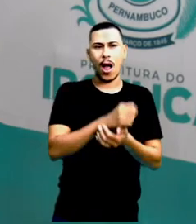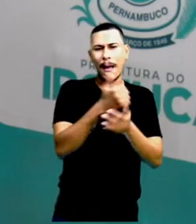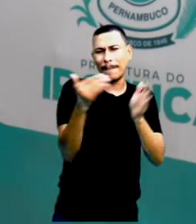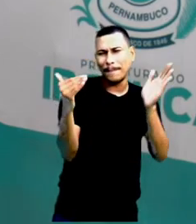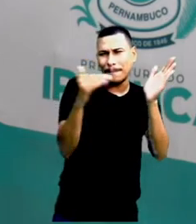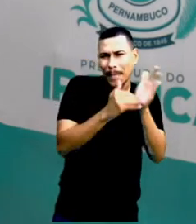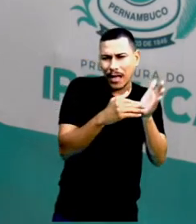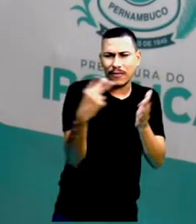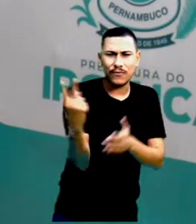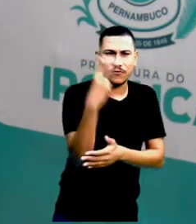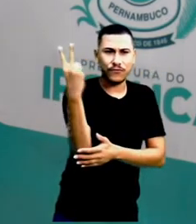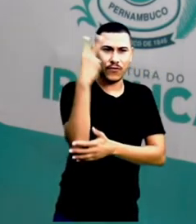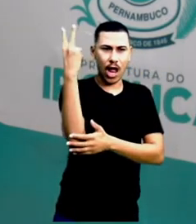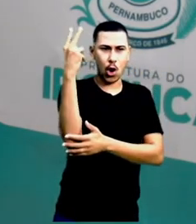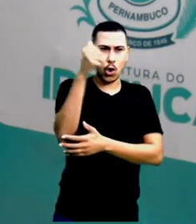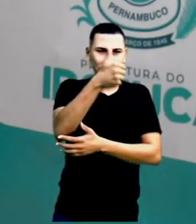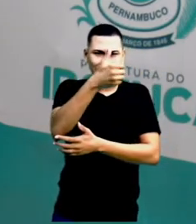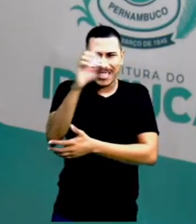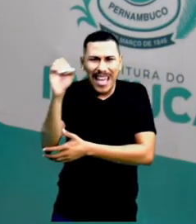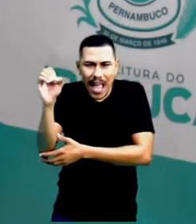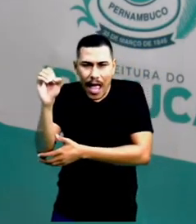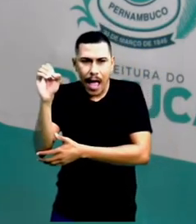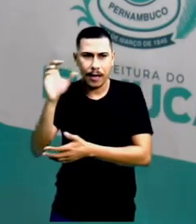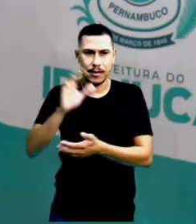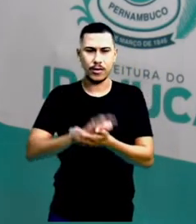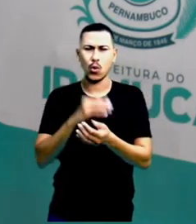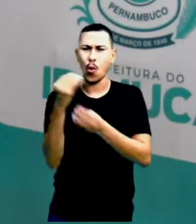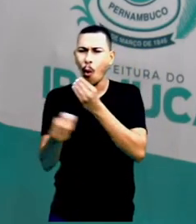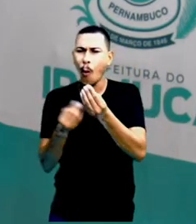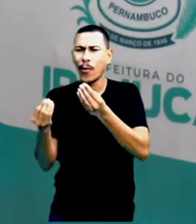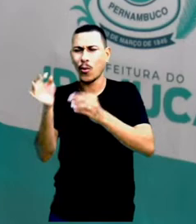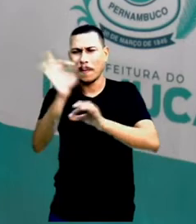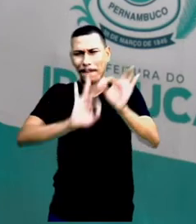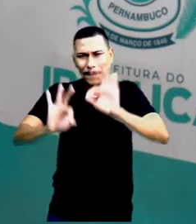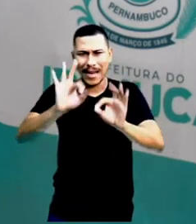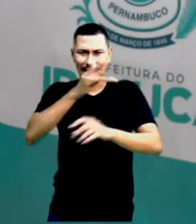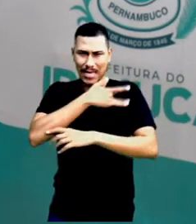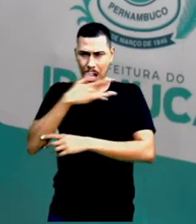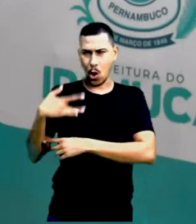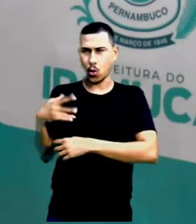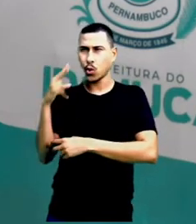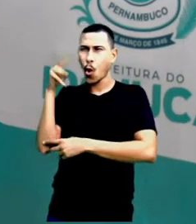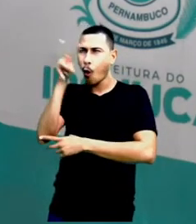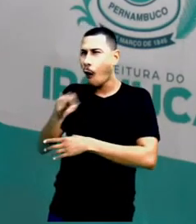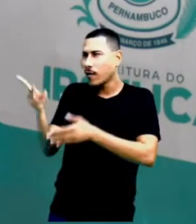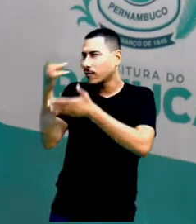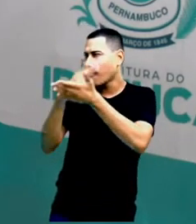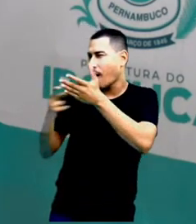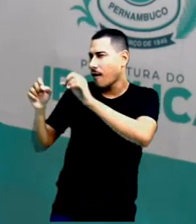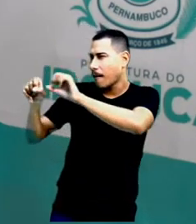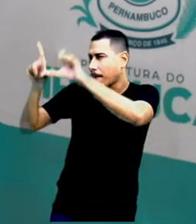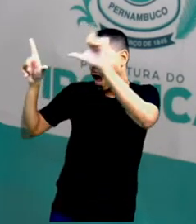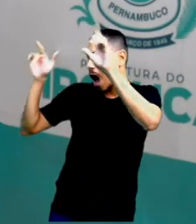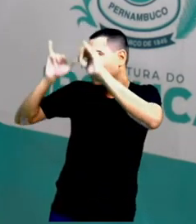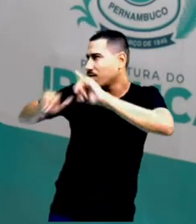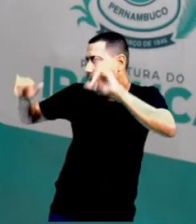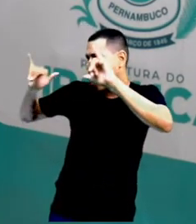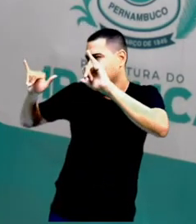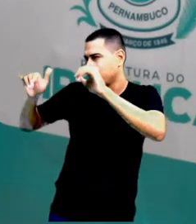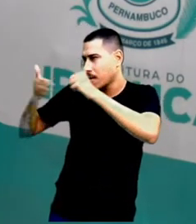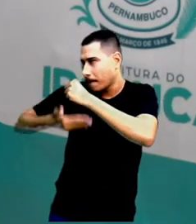hospitalar então tem como ficar a esse plano de saúde tem toda assim o plano de adesão